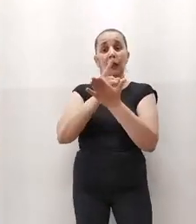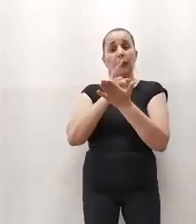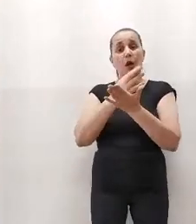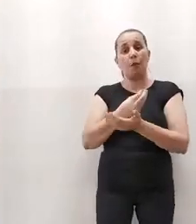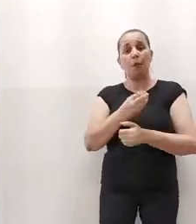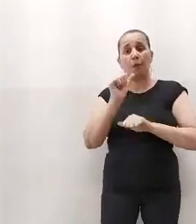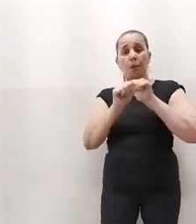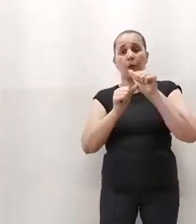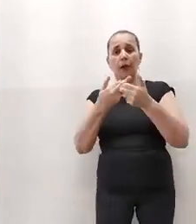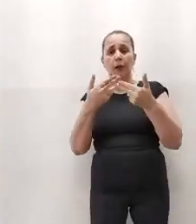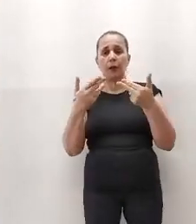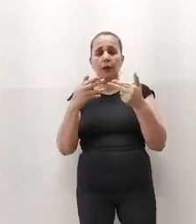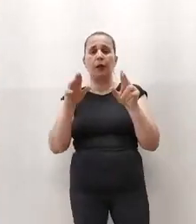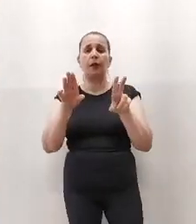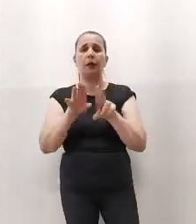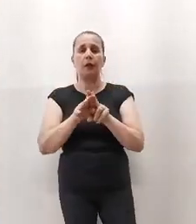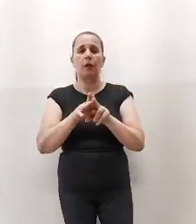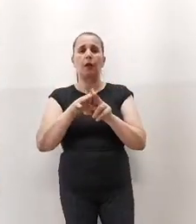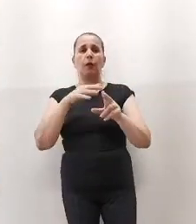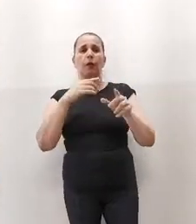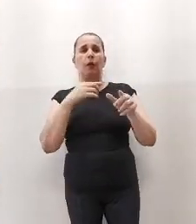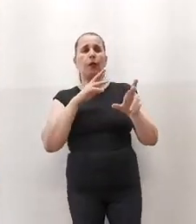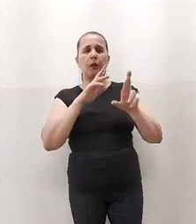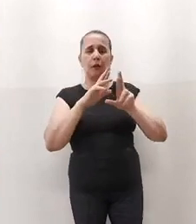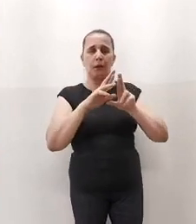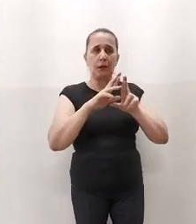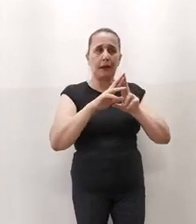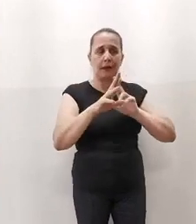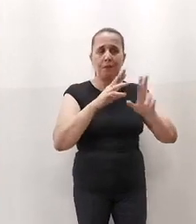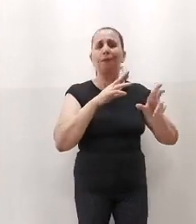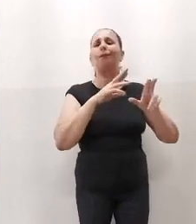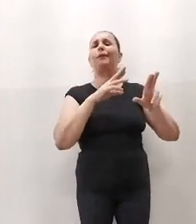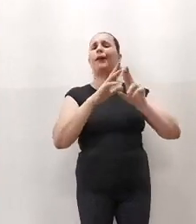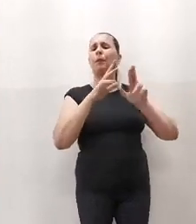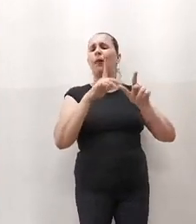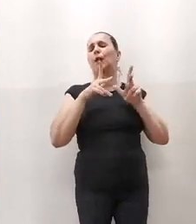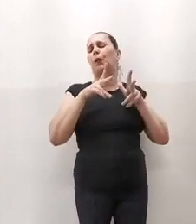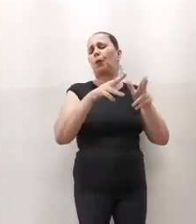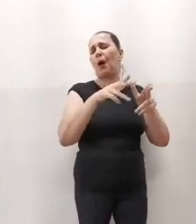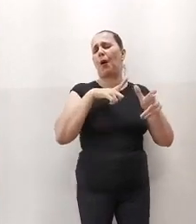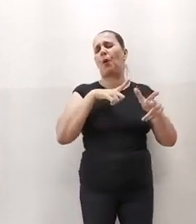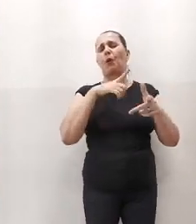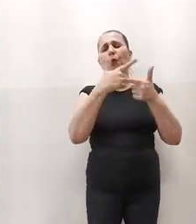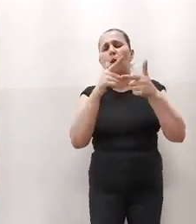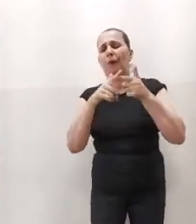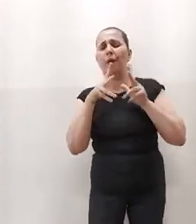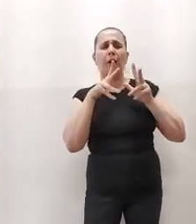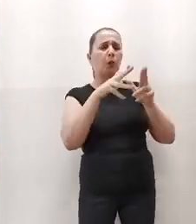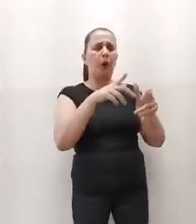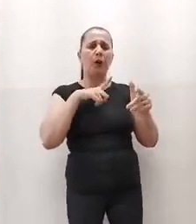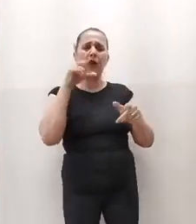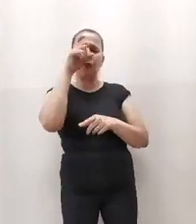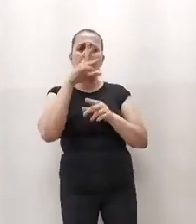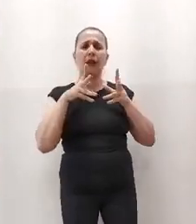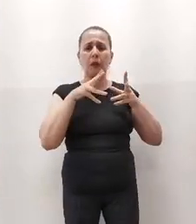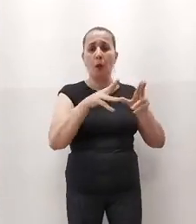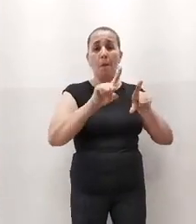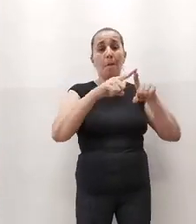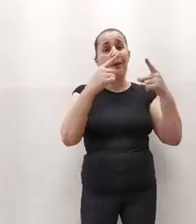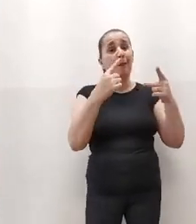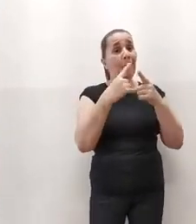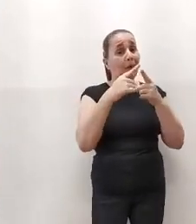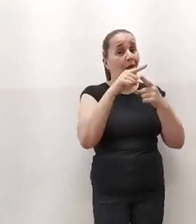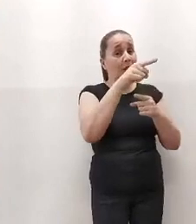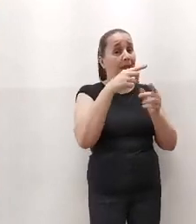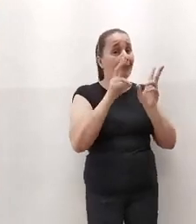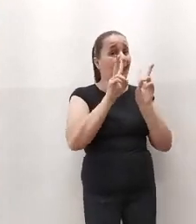mesmas coisas. Os mesmos relacionamentos, os mesmos problemas, as mesmas dificuldades. Porque você não está